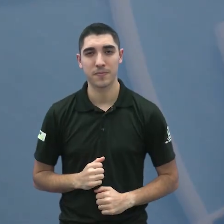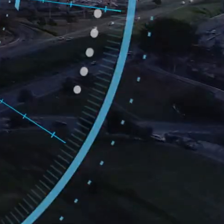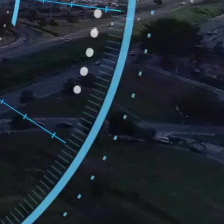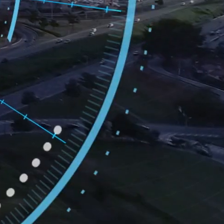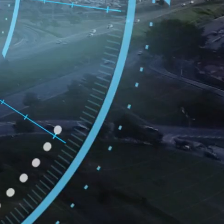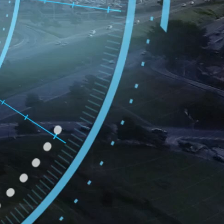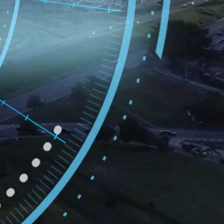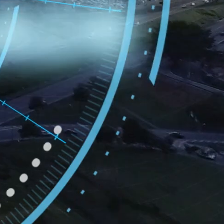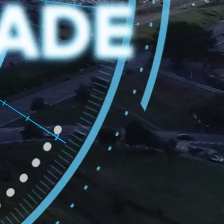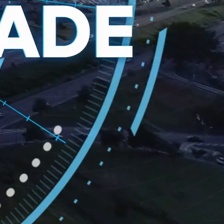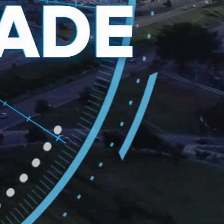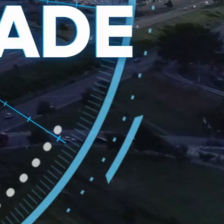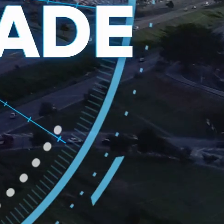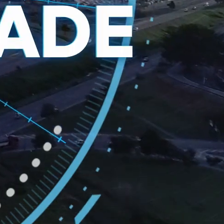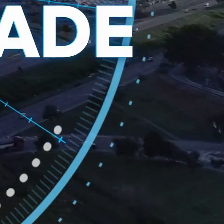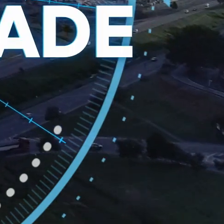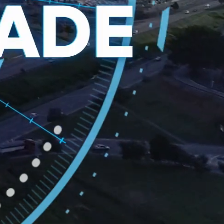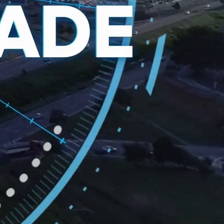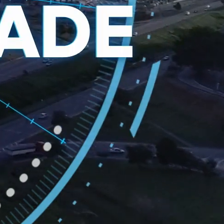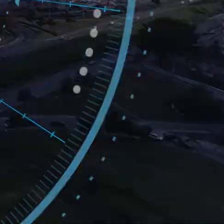gente.